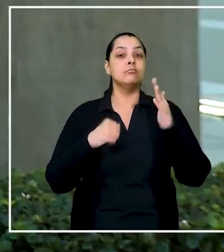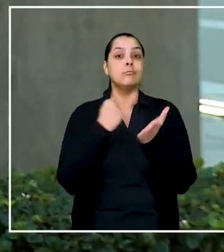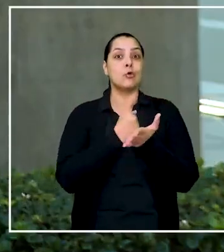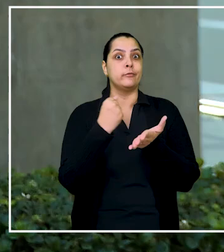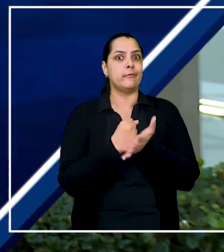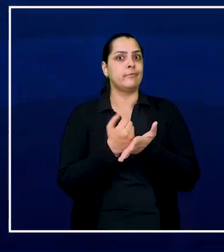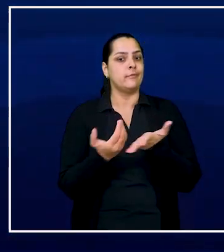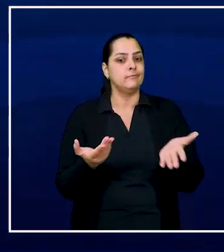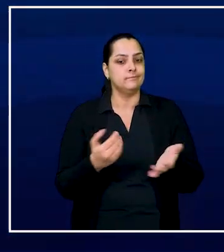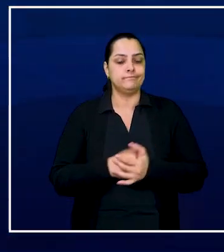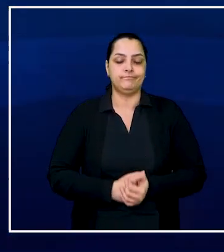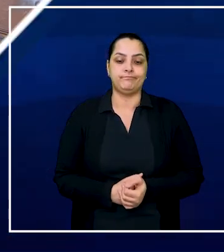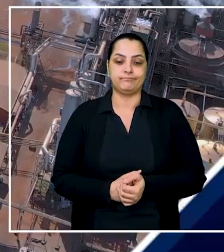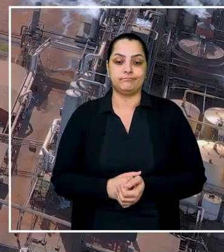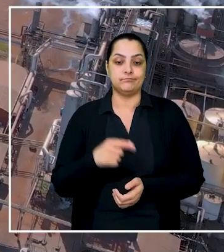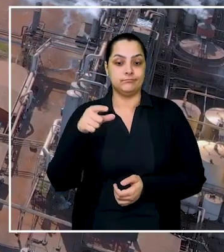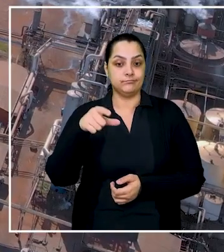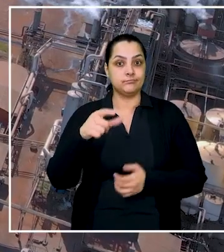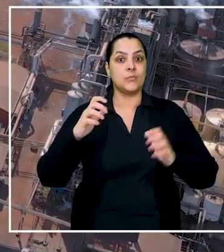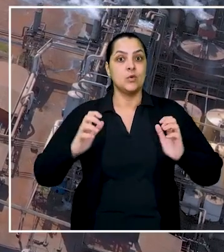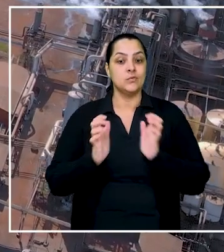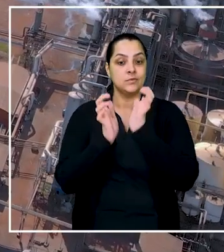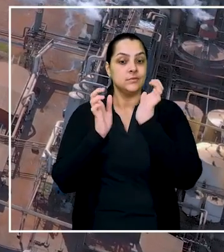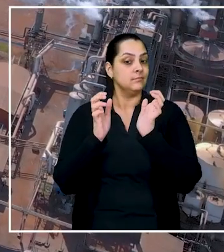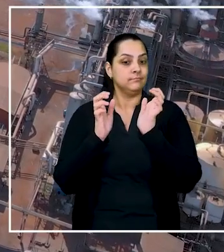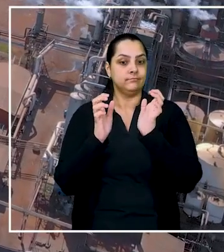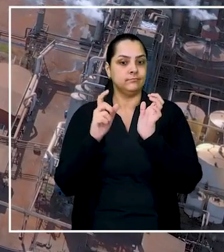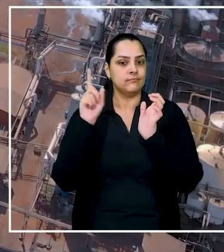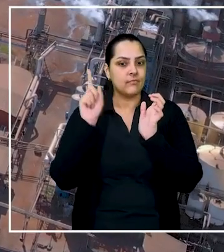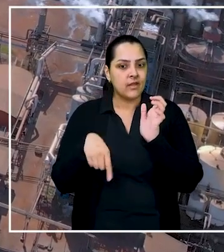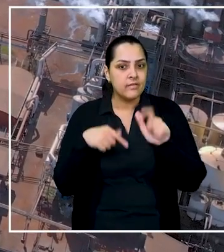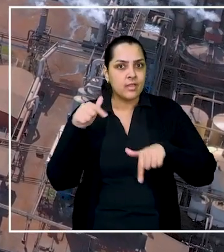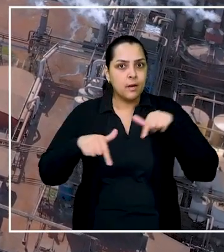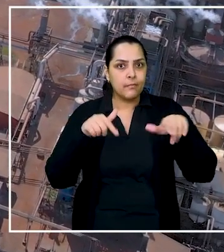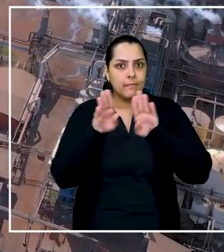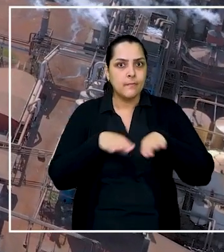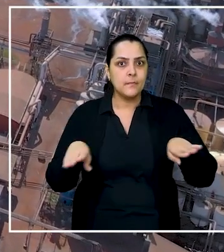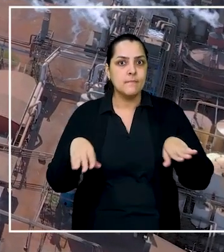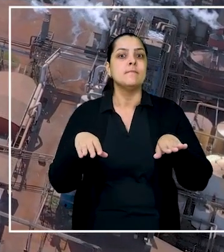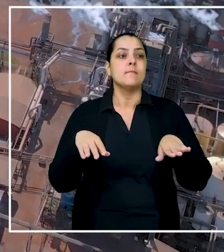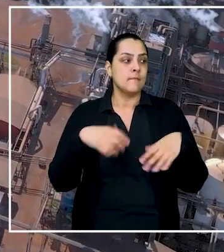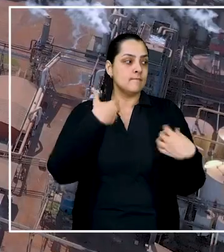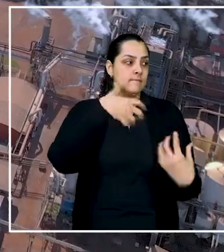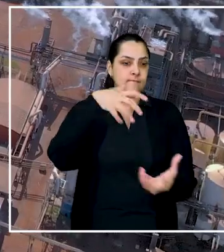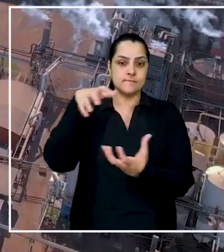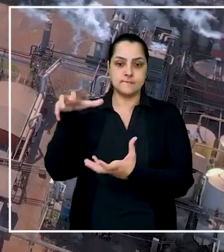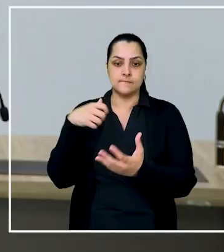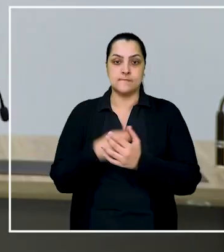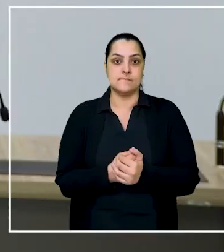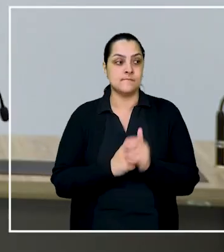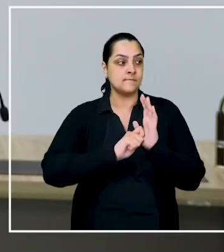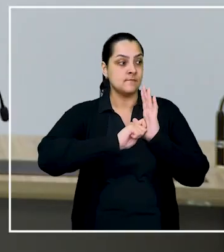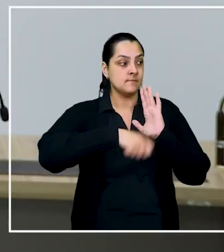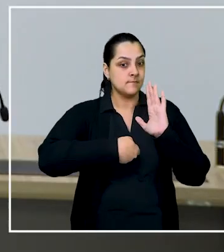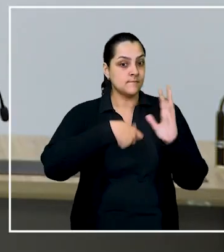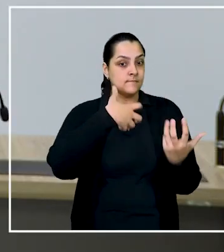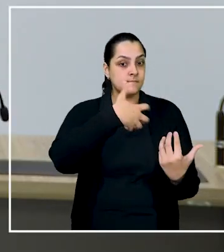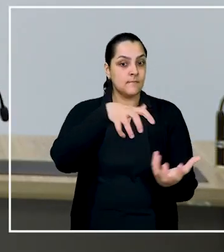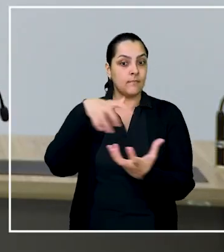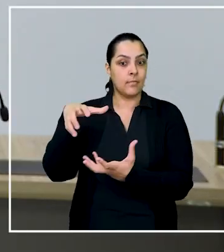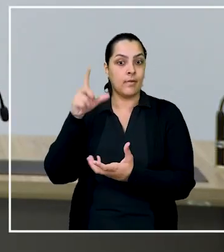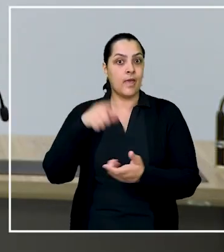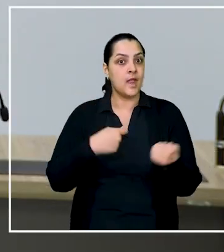contratada. Usina não é responsável por trabalho infantil explorado por fornecedores. O contrato